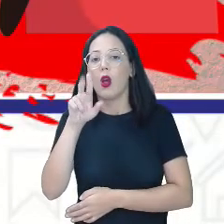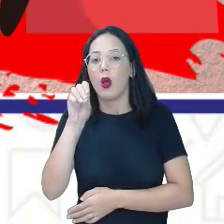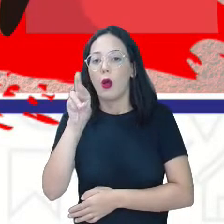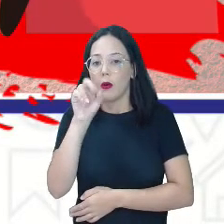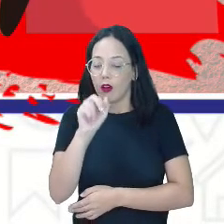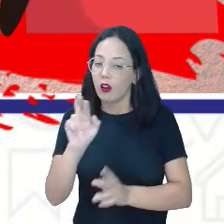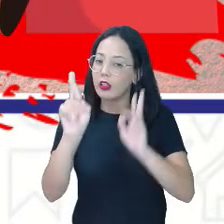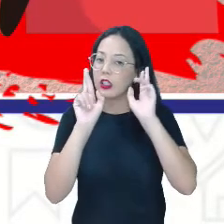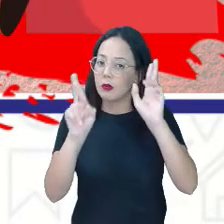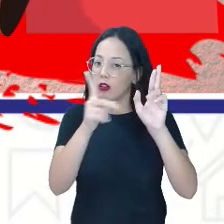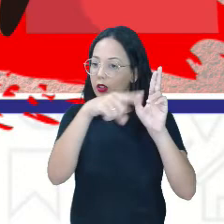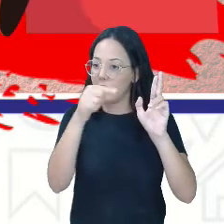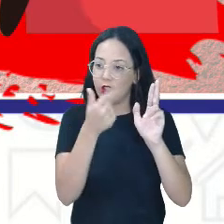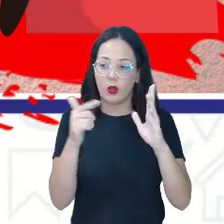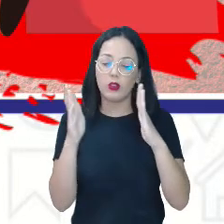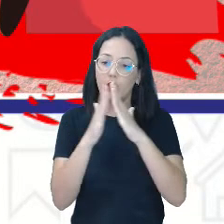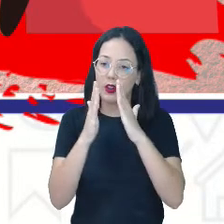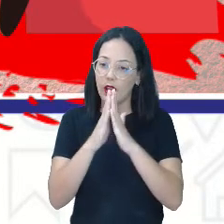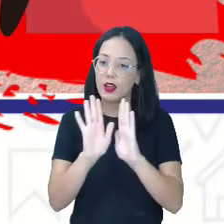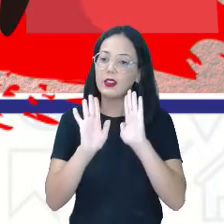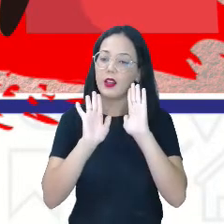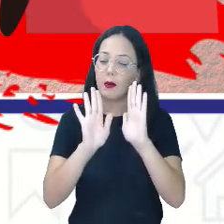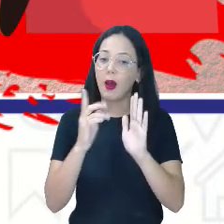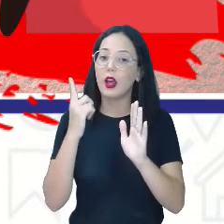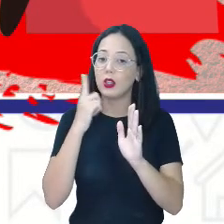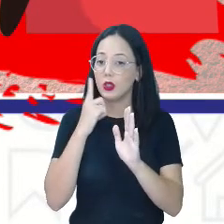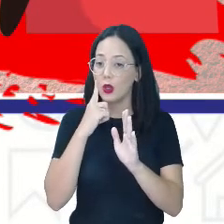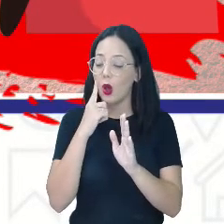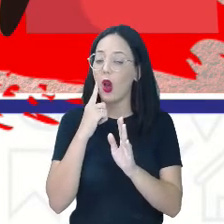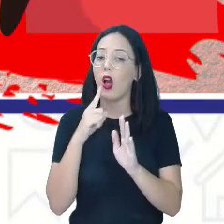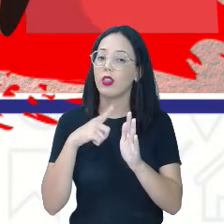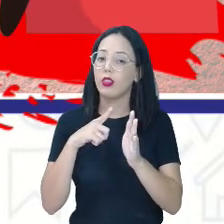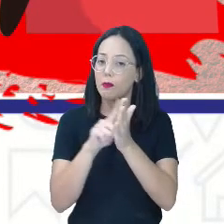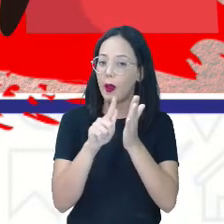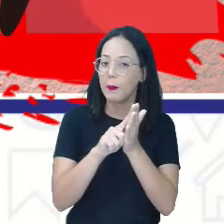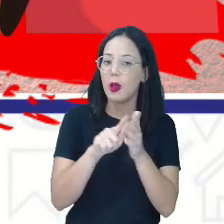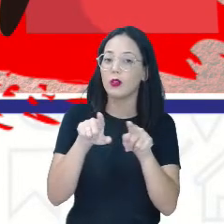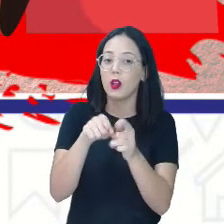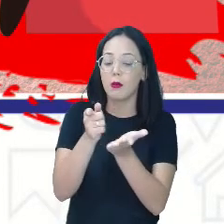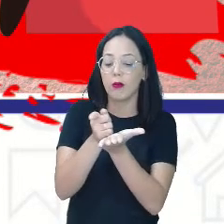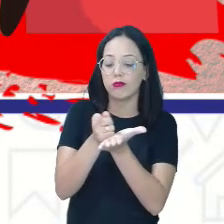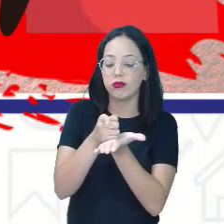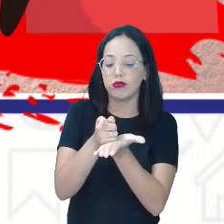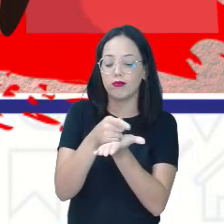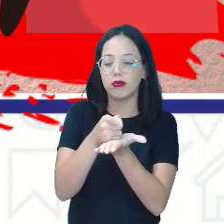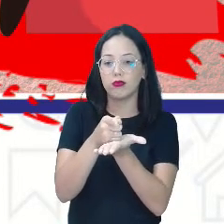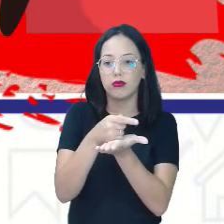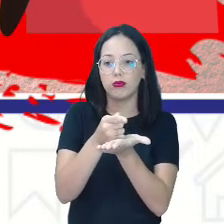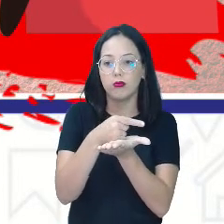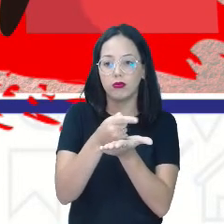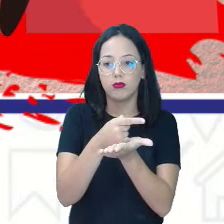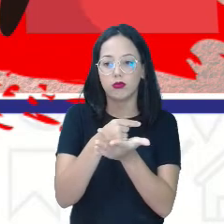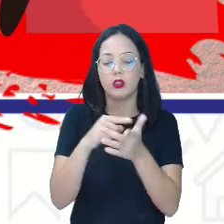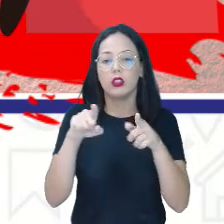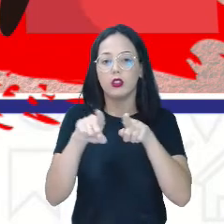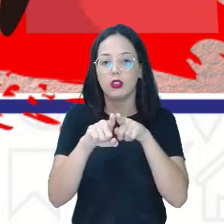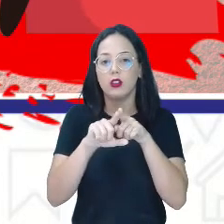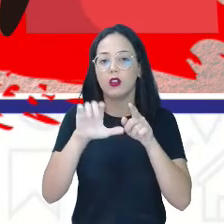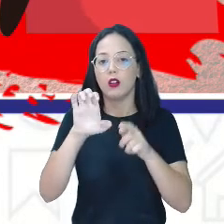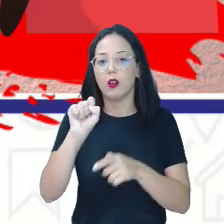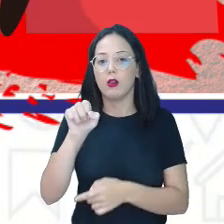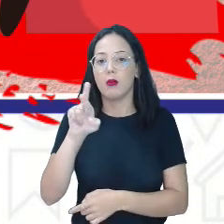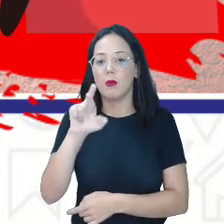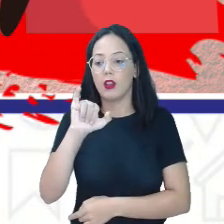tenha pólvora em casa, né? Mas o papel, né? A pólvora, a bússola, os estribos, né? Dos